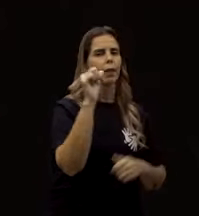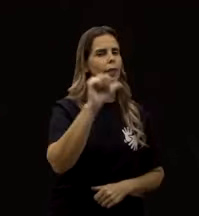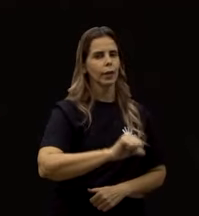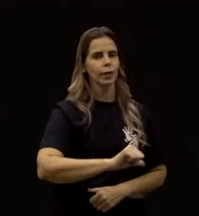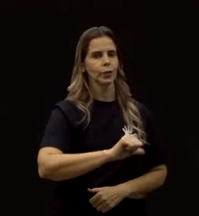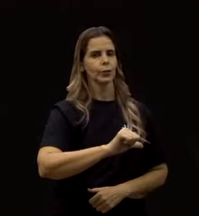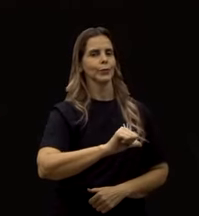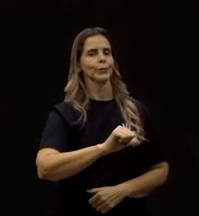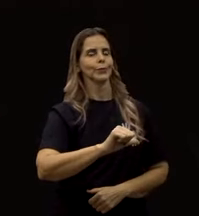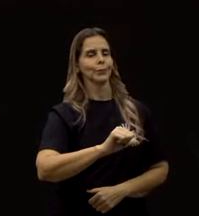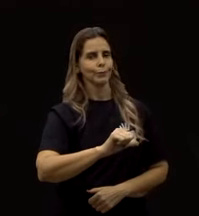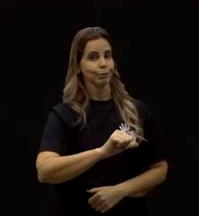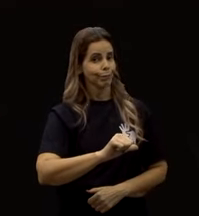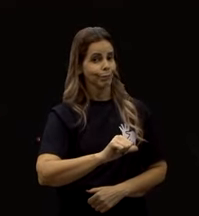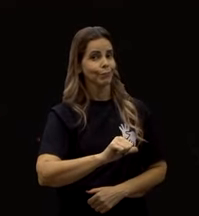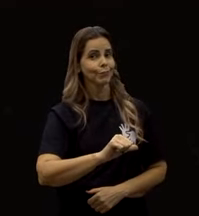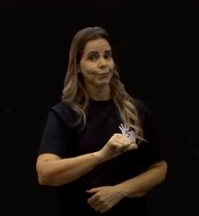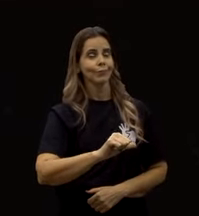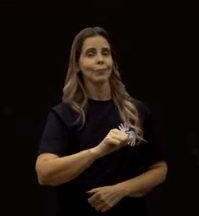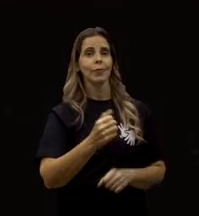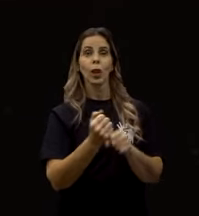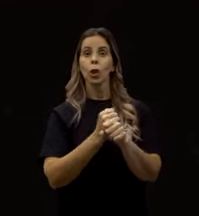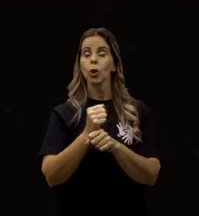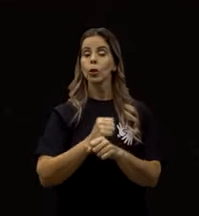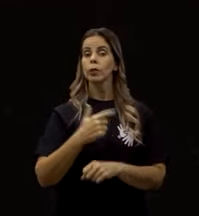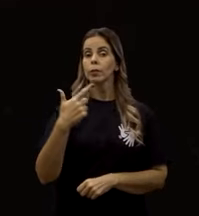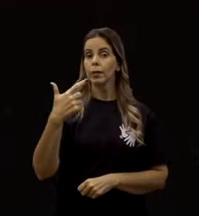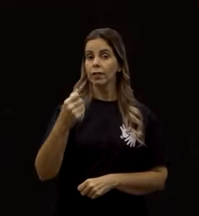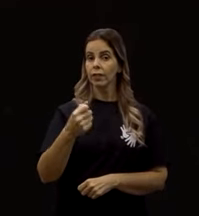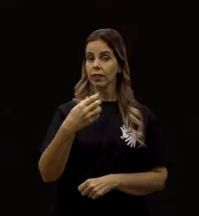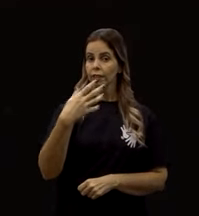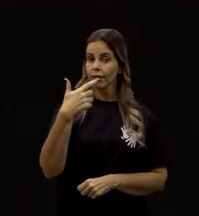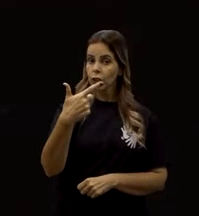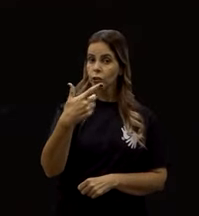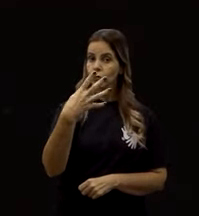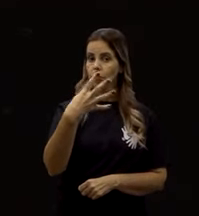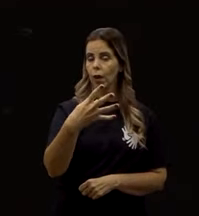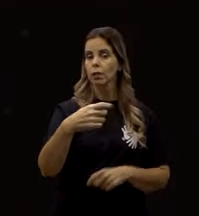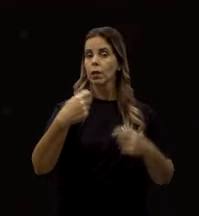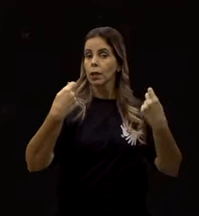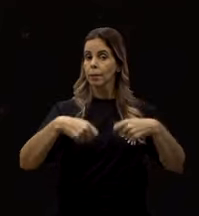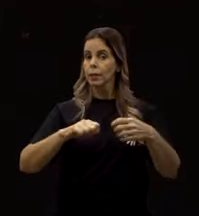tira 2024 é ano de bloqueio